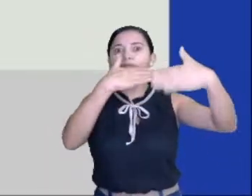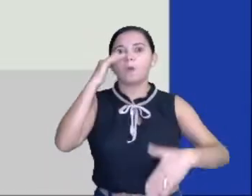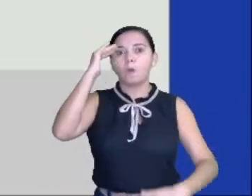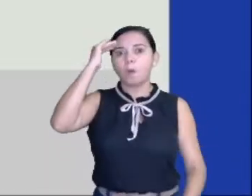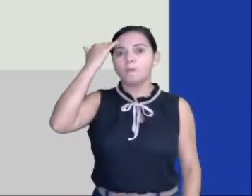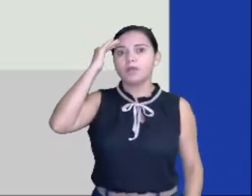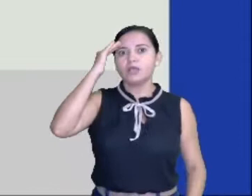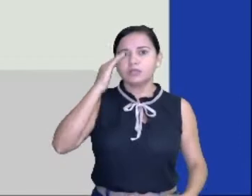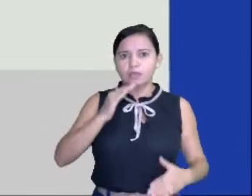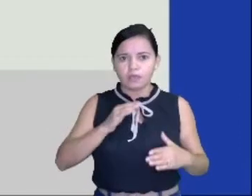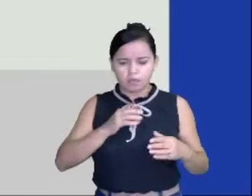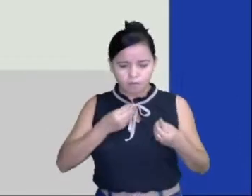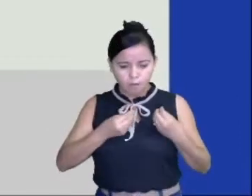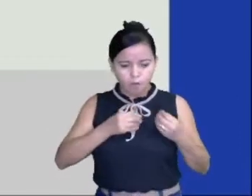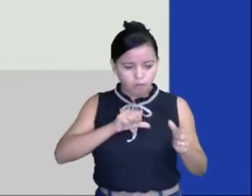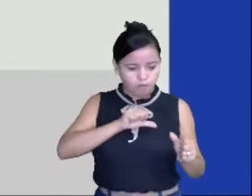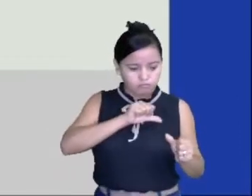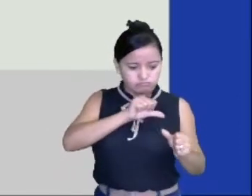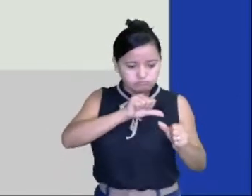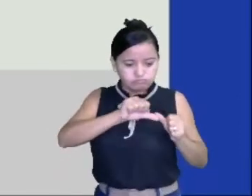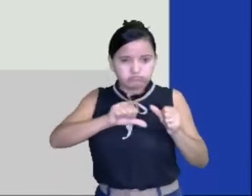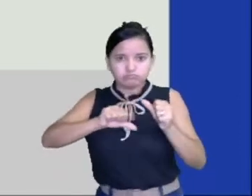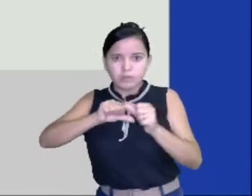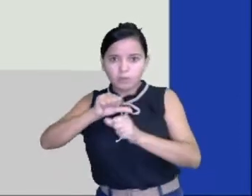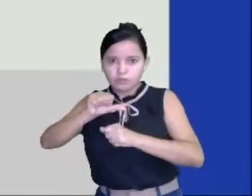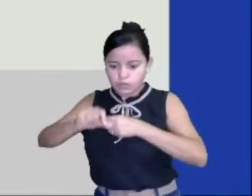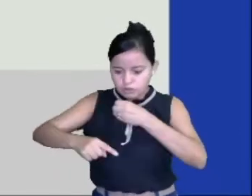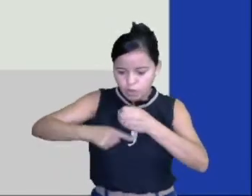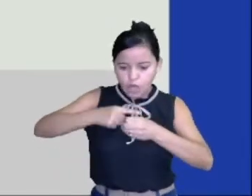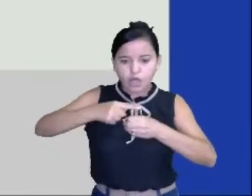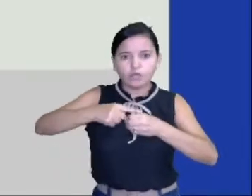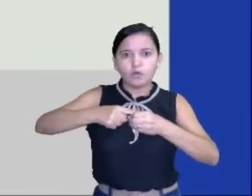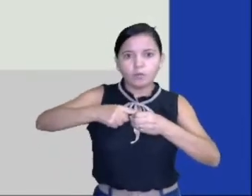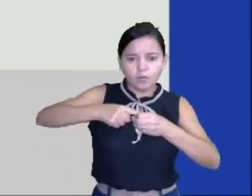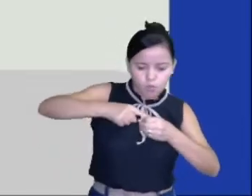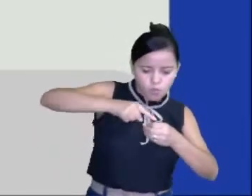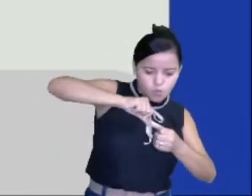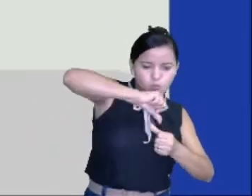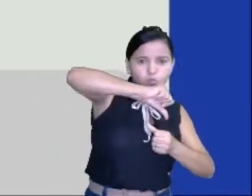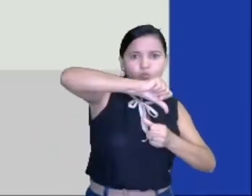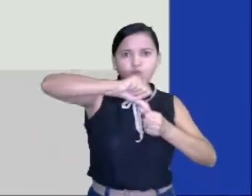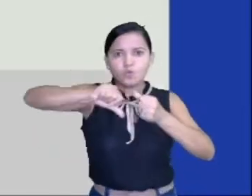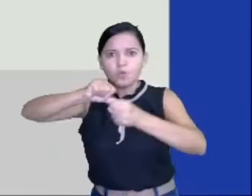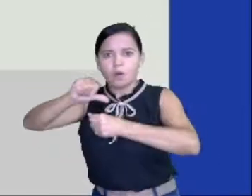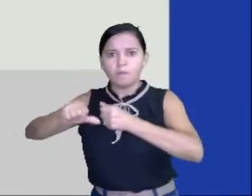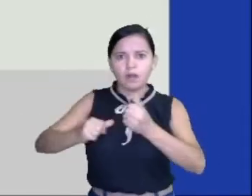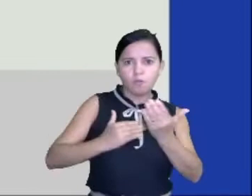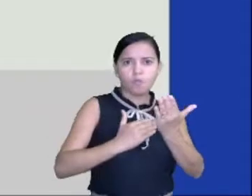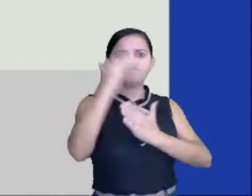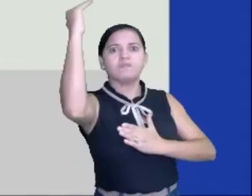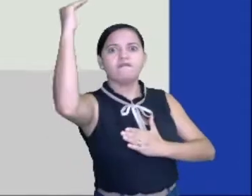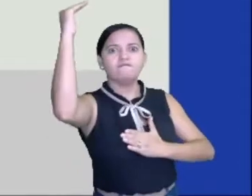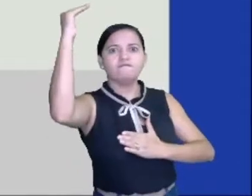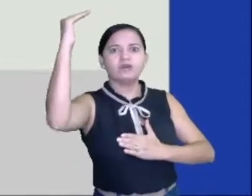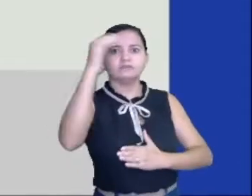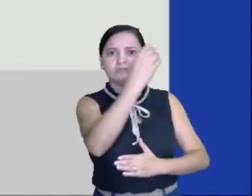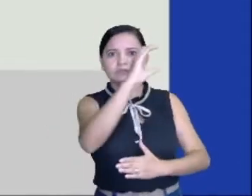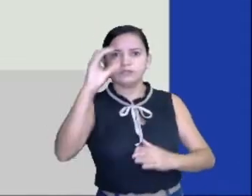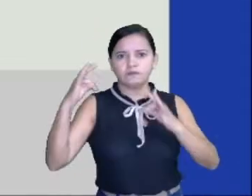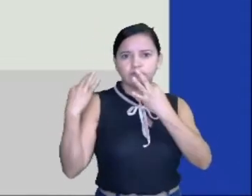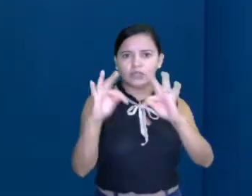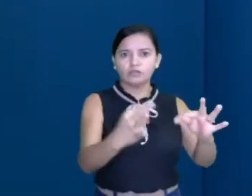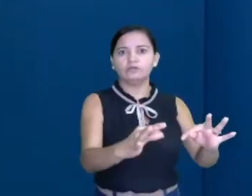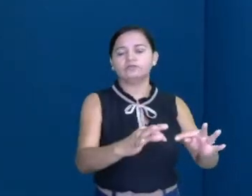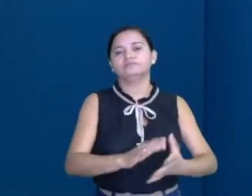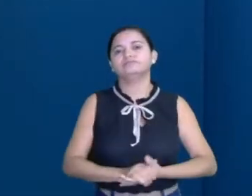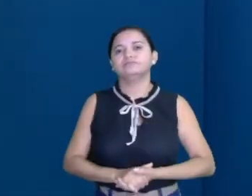a evolução das teorias atômicas e suas contribuições para os avanços científicos e tecnológicos. Por favor, produção, volta